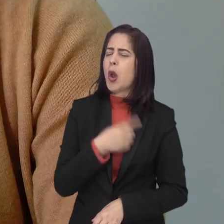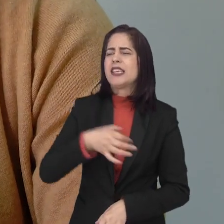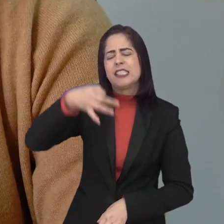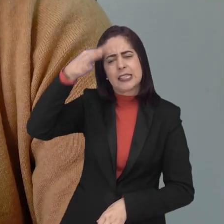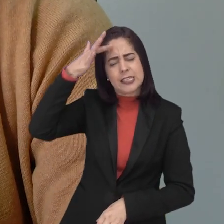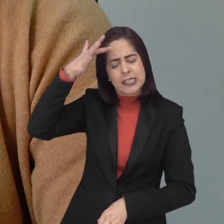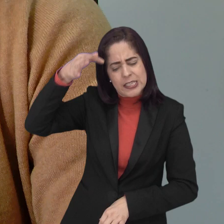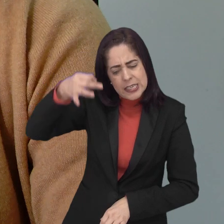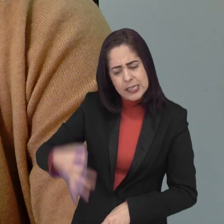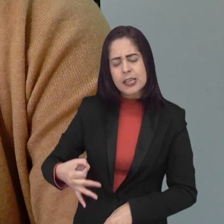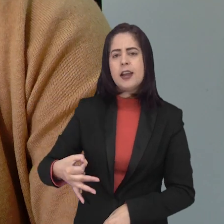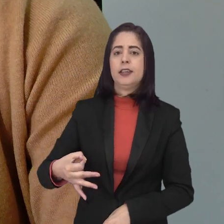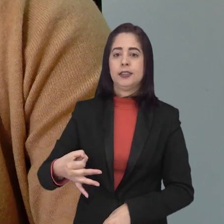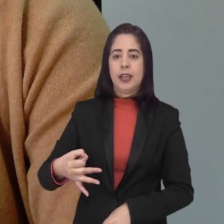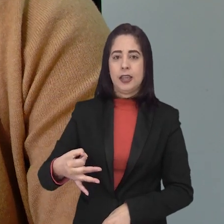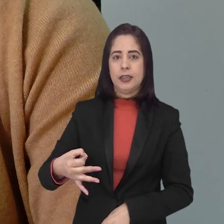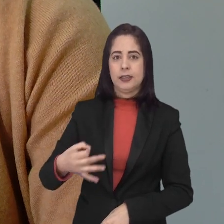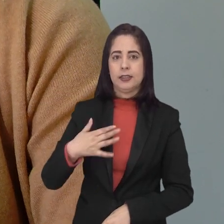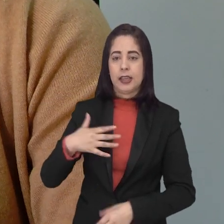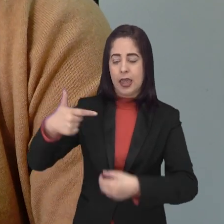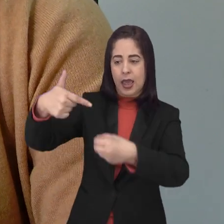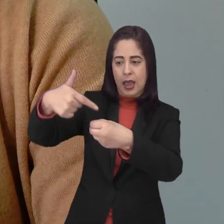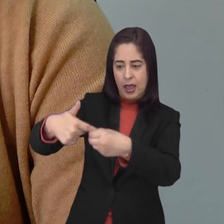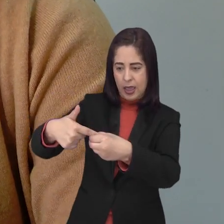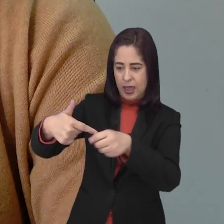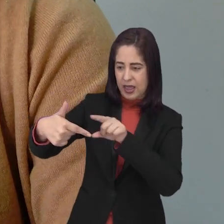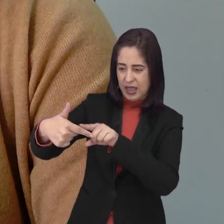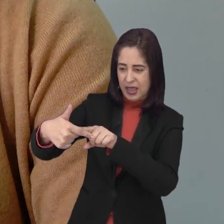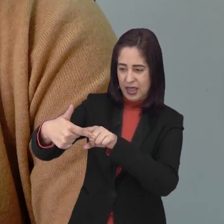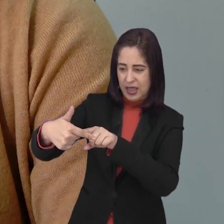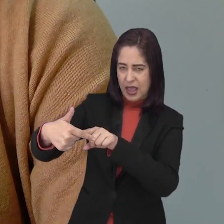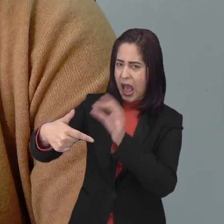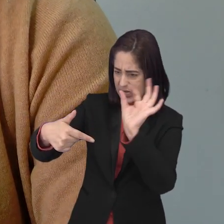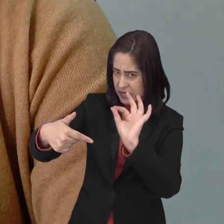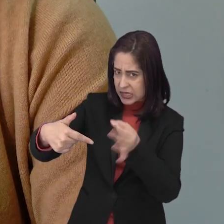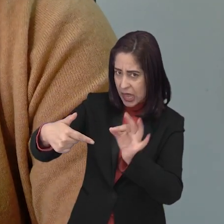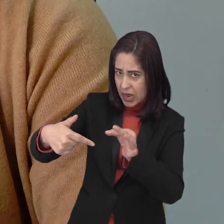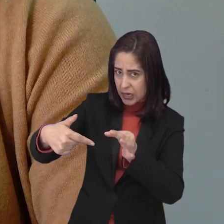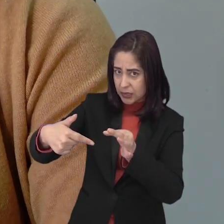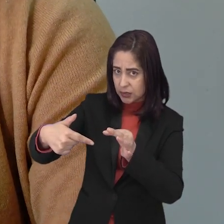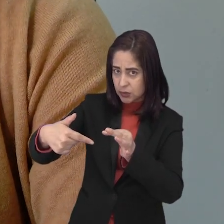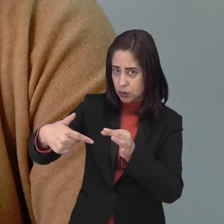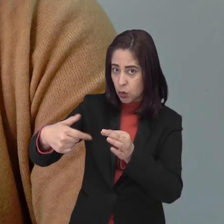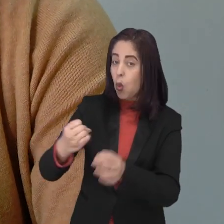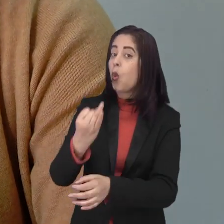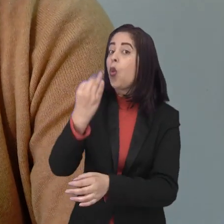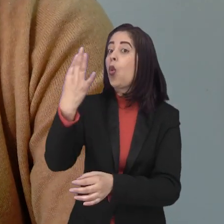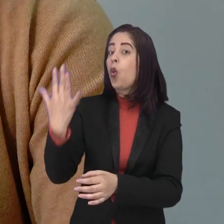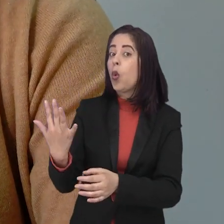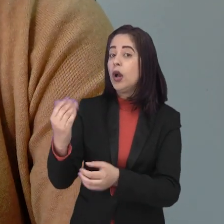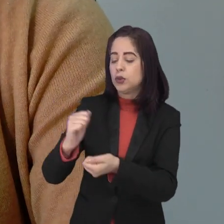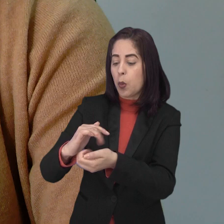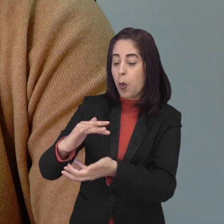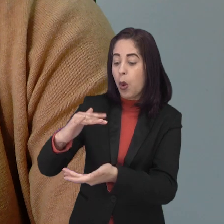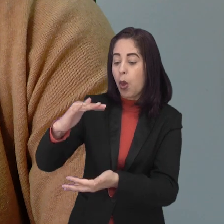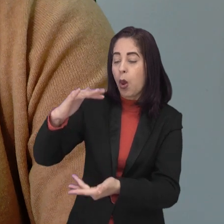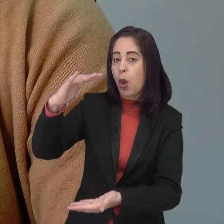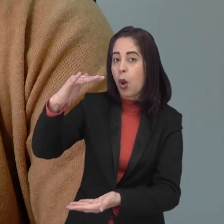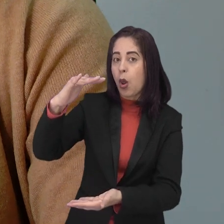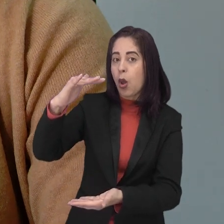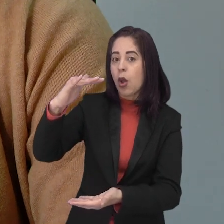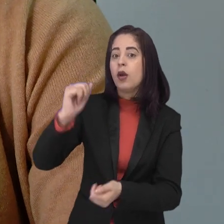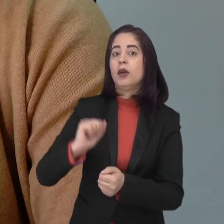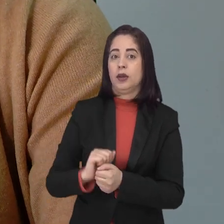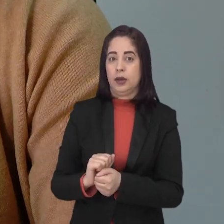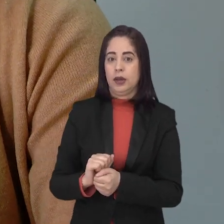absoluta certeza que as bombas estão corretas. fornecendo a quantidade de combustível correta